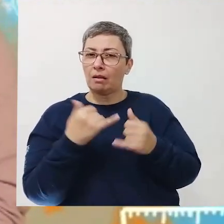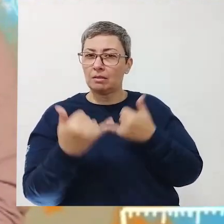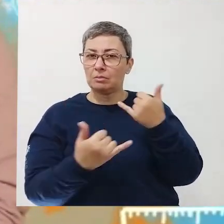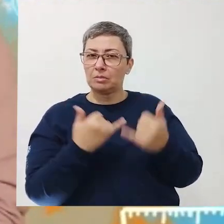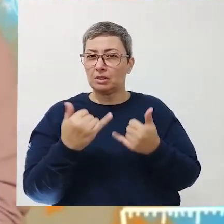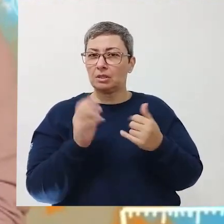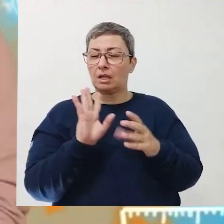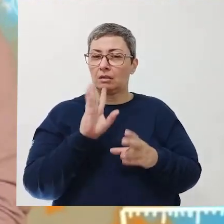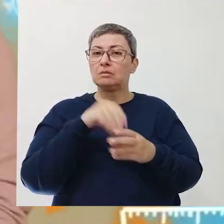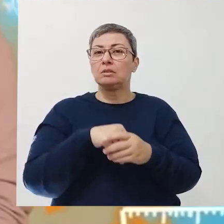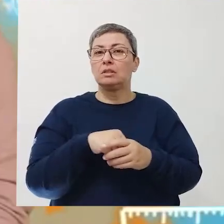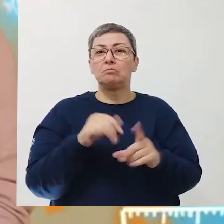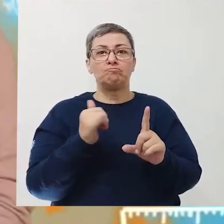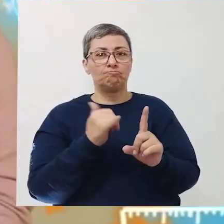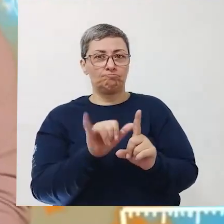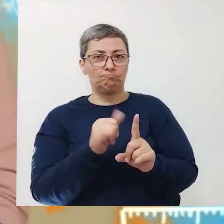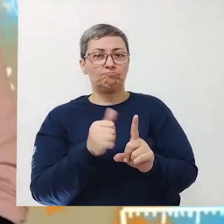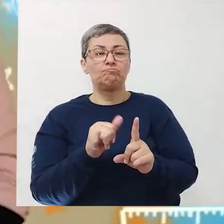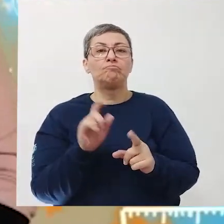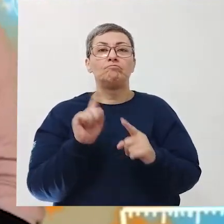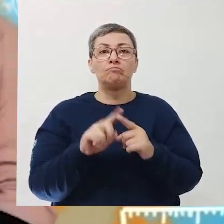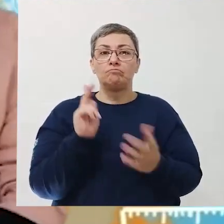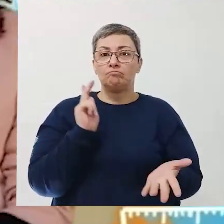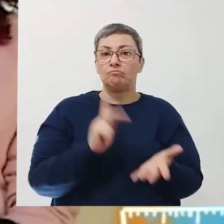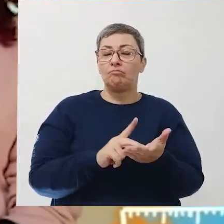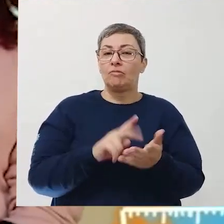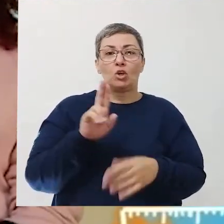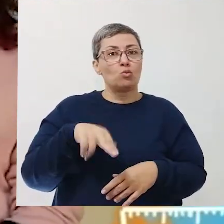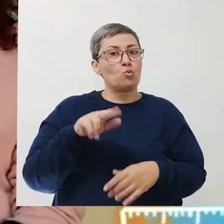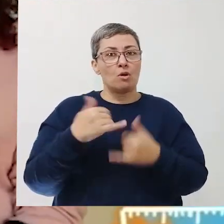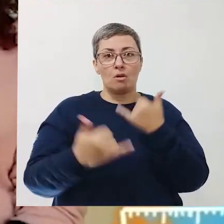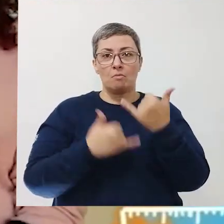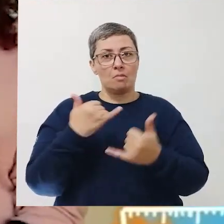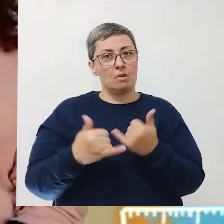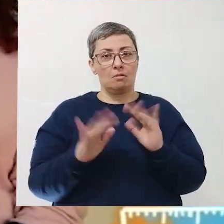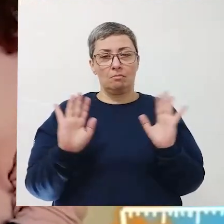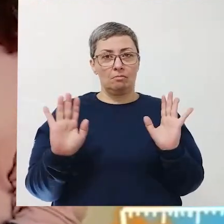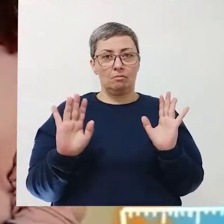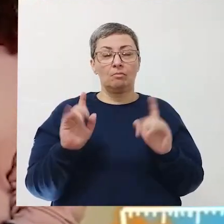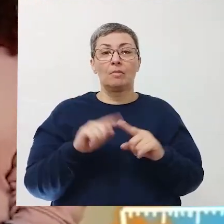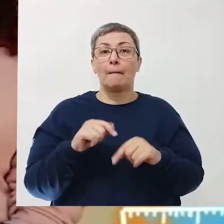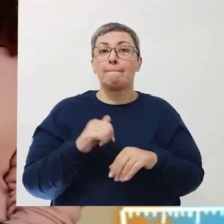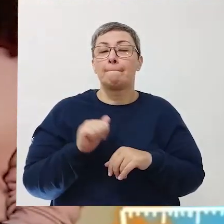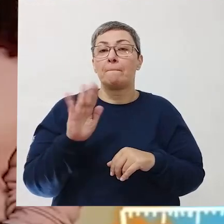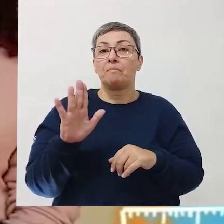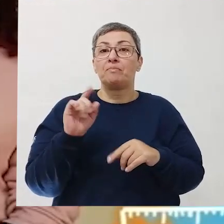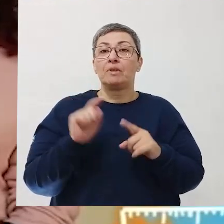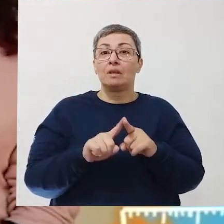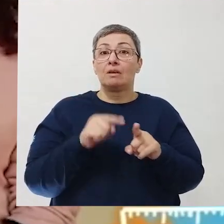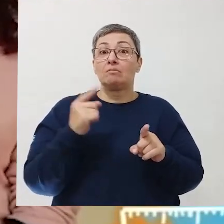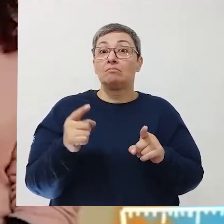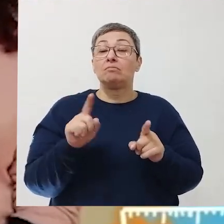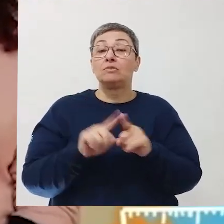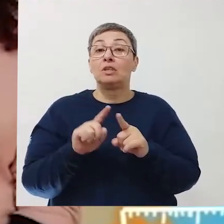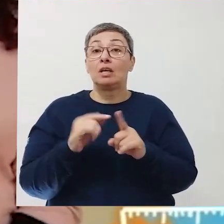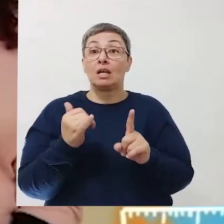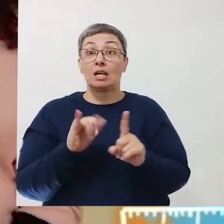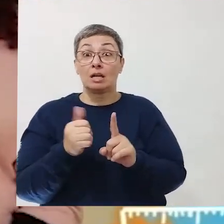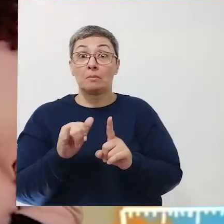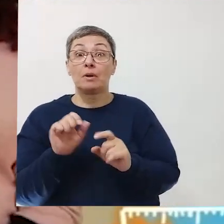verbo To bully Que significa ameaçar Apedrontar Intimidar Praticar bullying